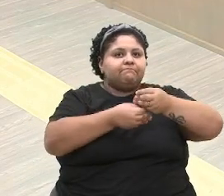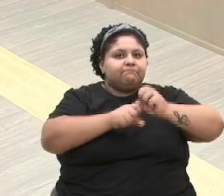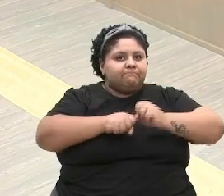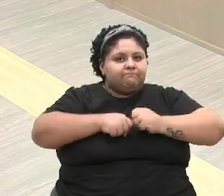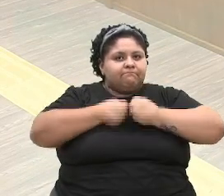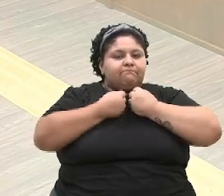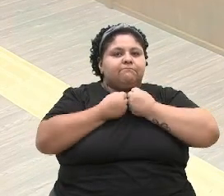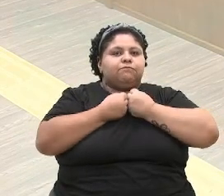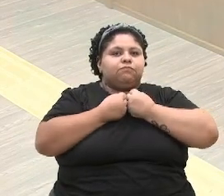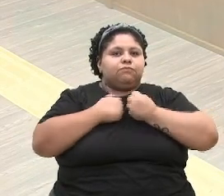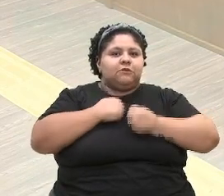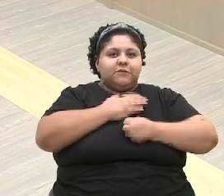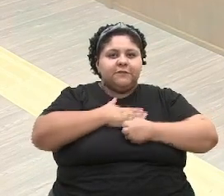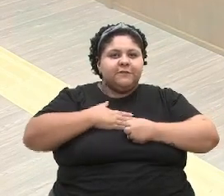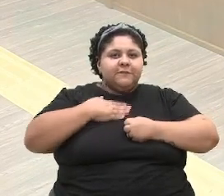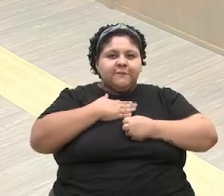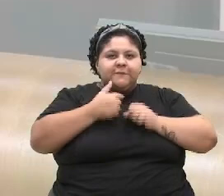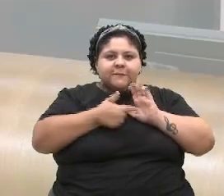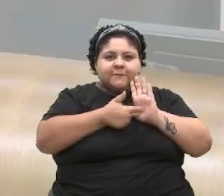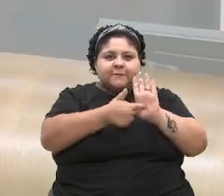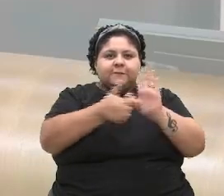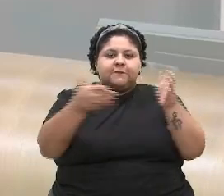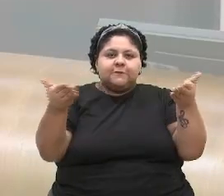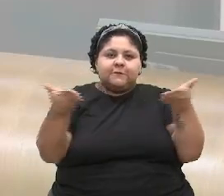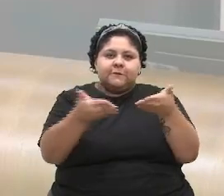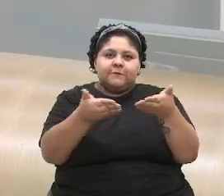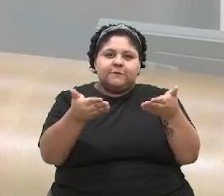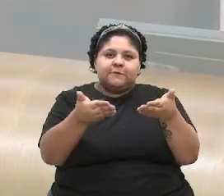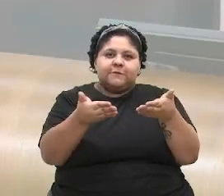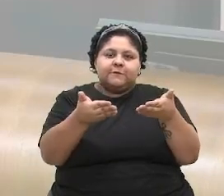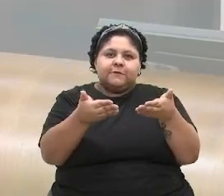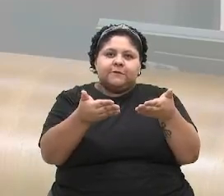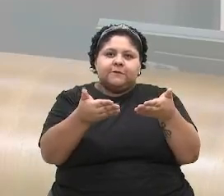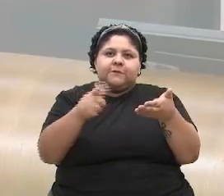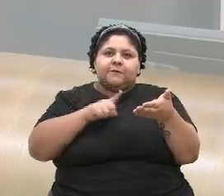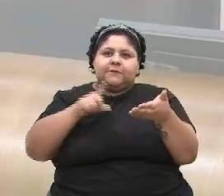e à sua forma de apresentar hoje aqui. E já